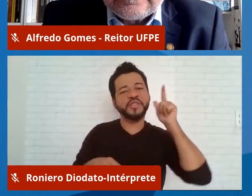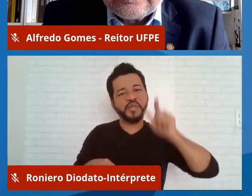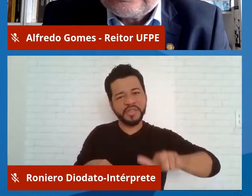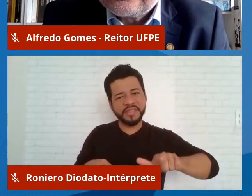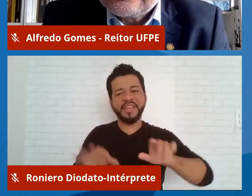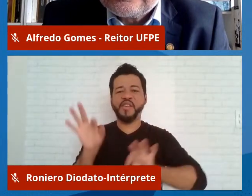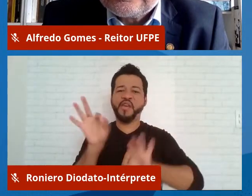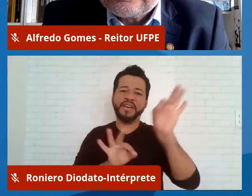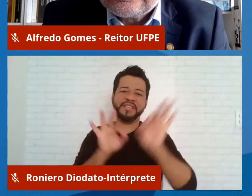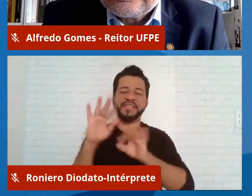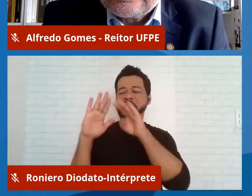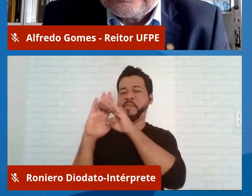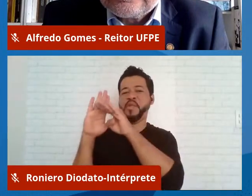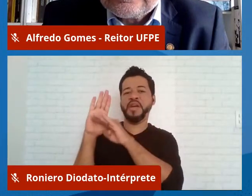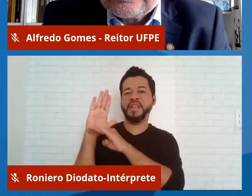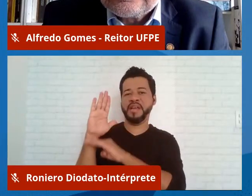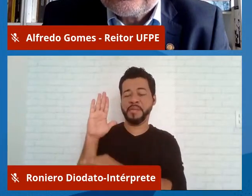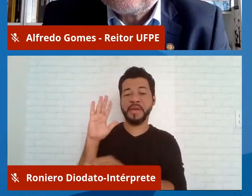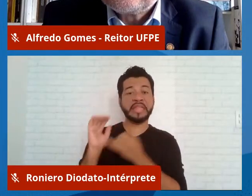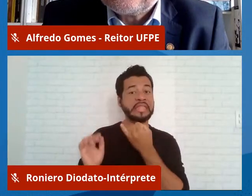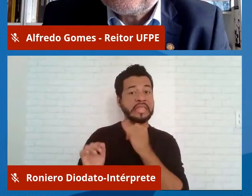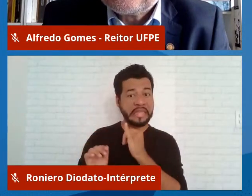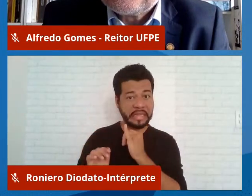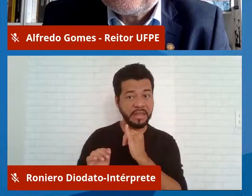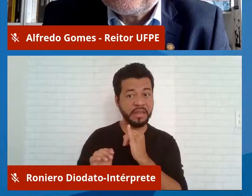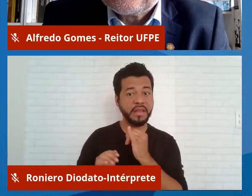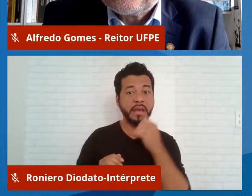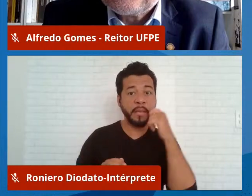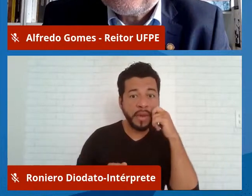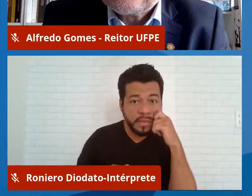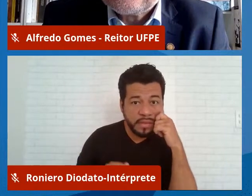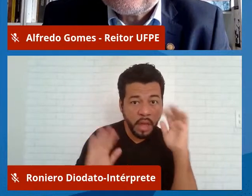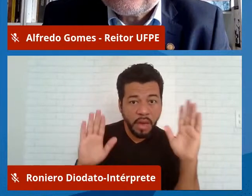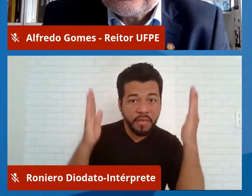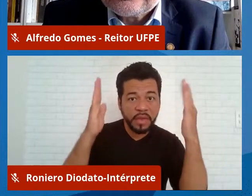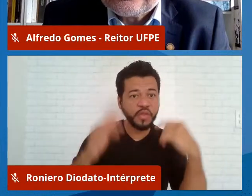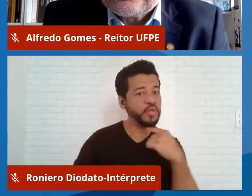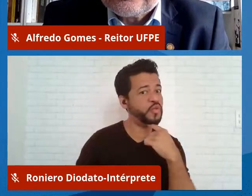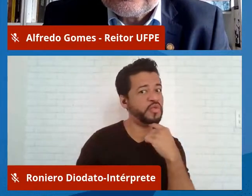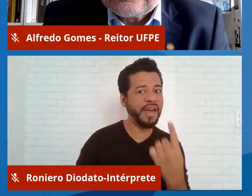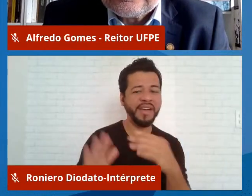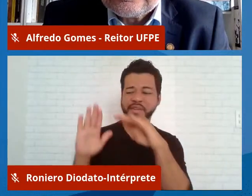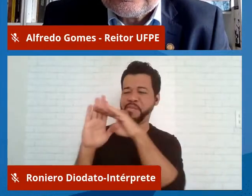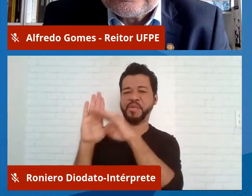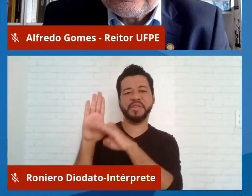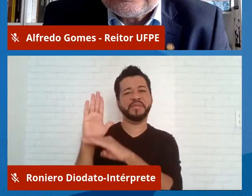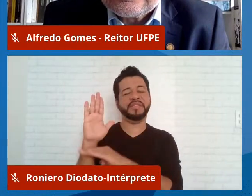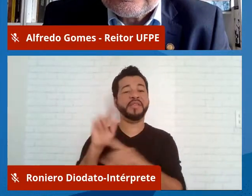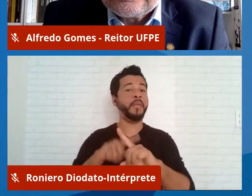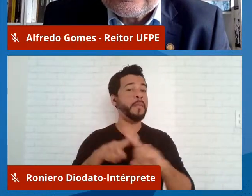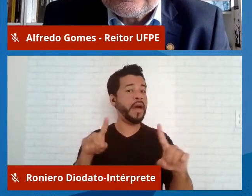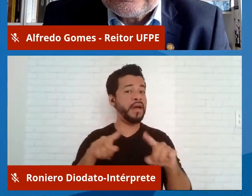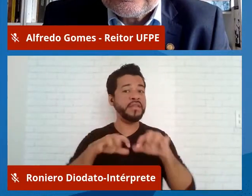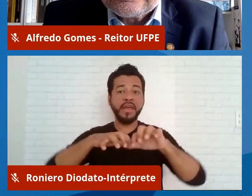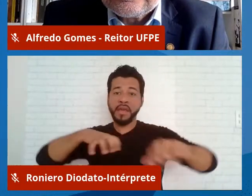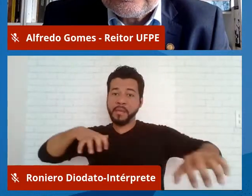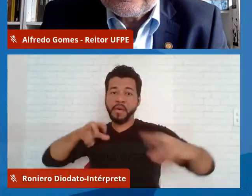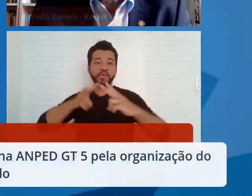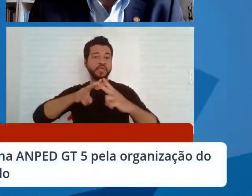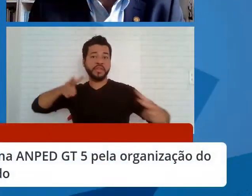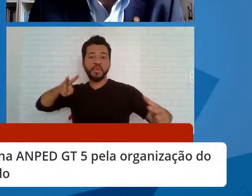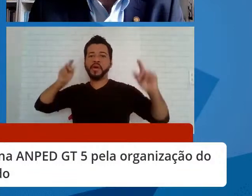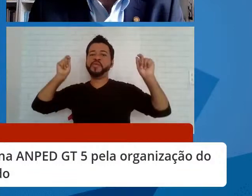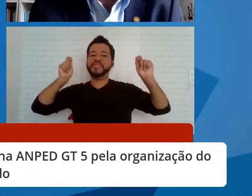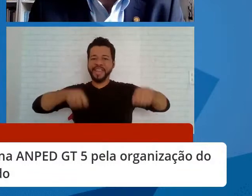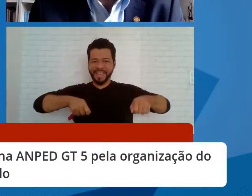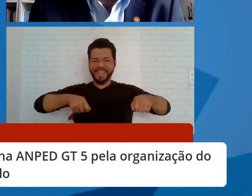não conseguiria presencialmente, né? Então a gente está muito feliz, a gente gostaria de estar dando um abraço em cada um e cada uma